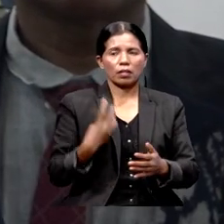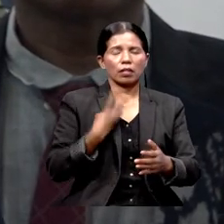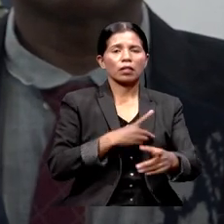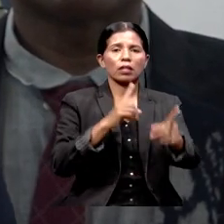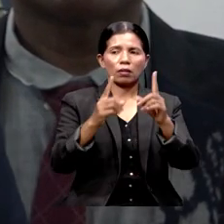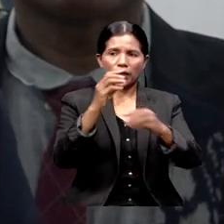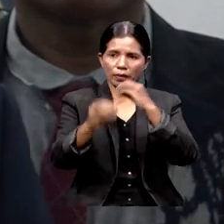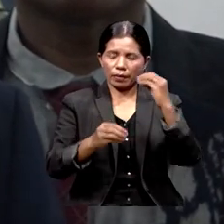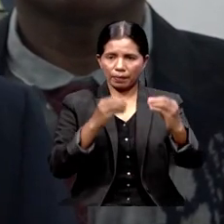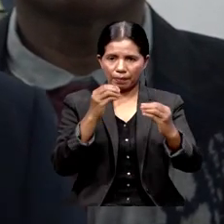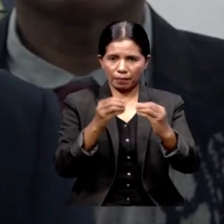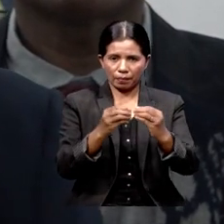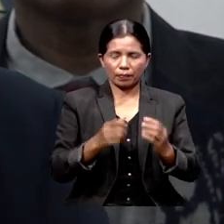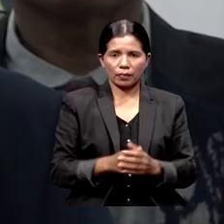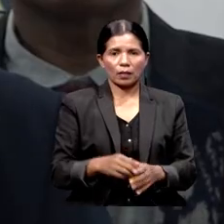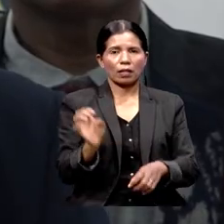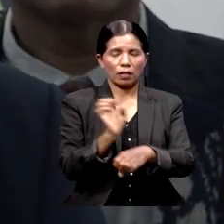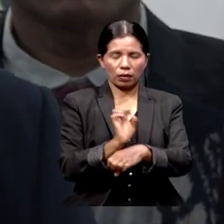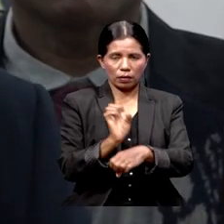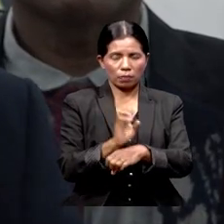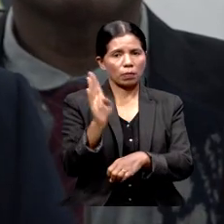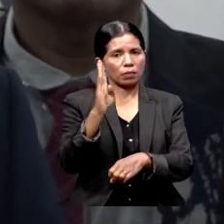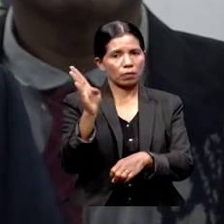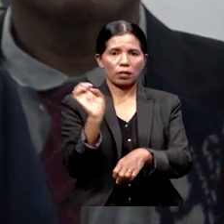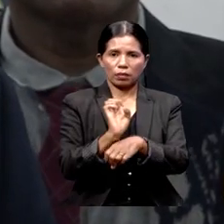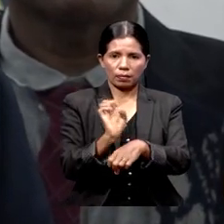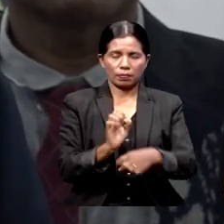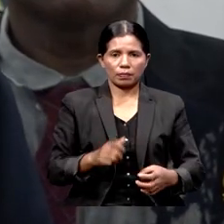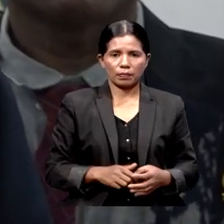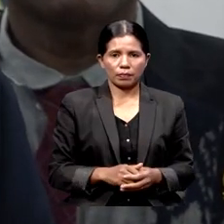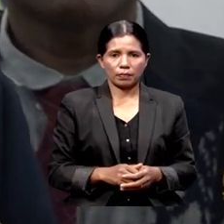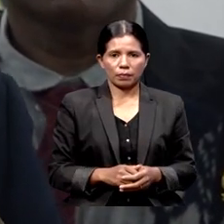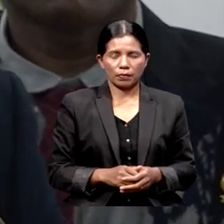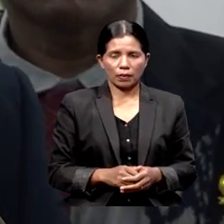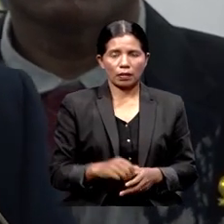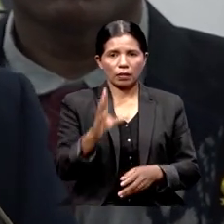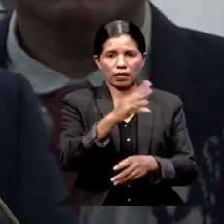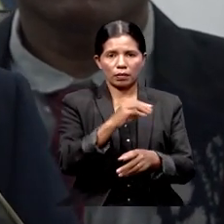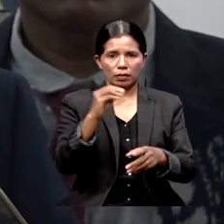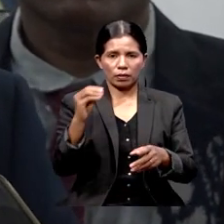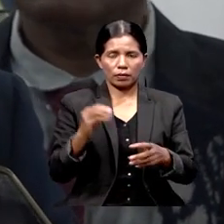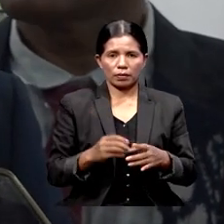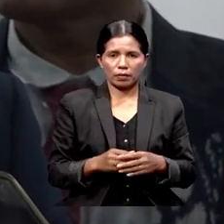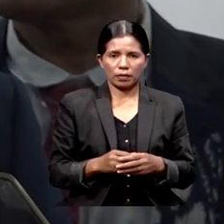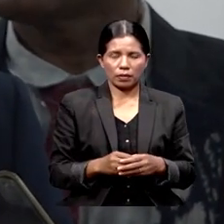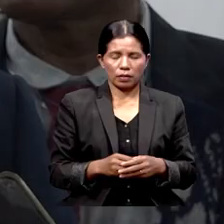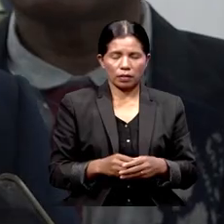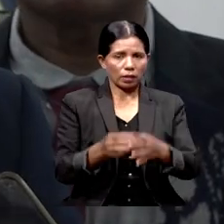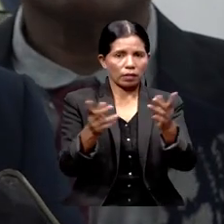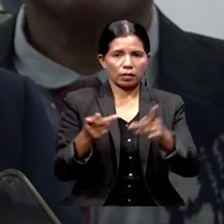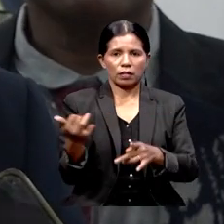ba economia azul, ka blue economy. E nomos setor isso nebe